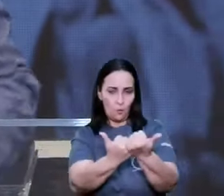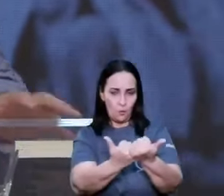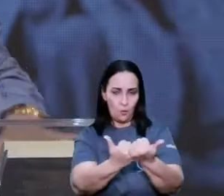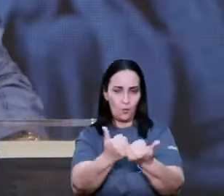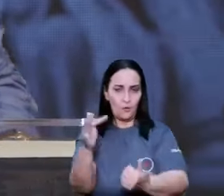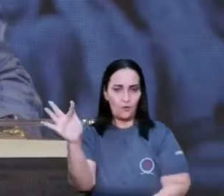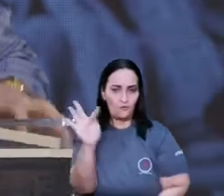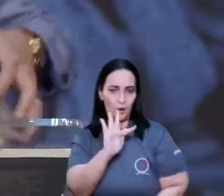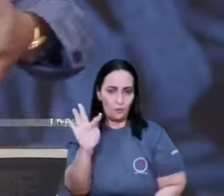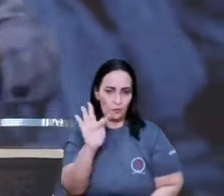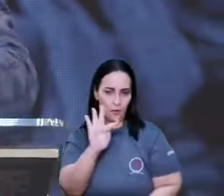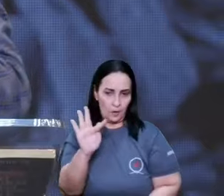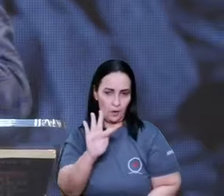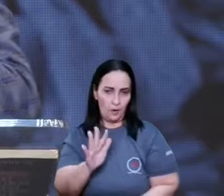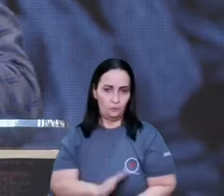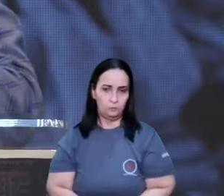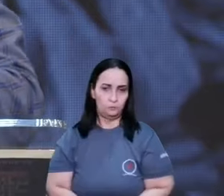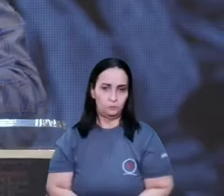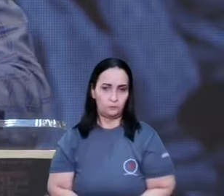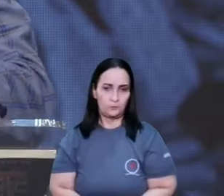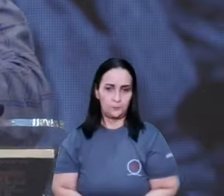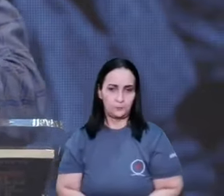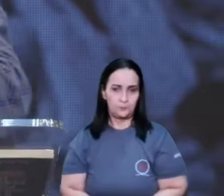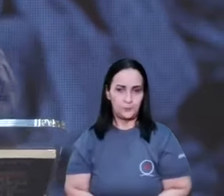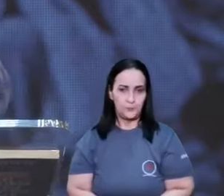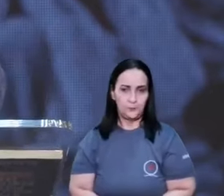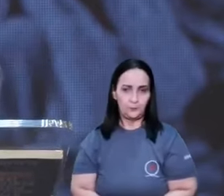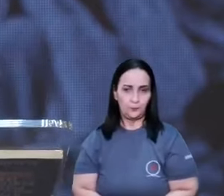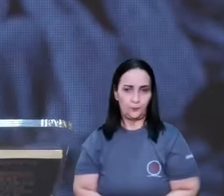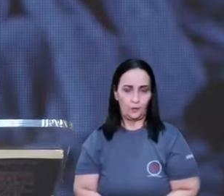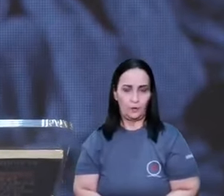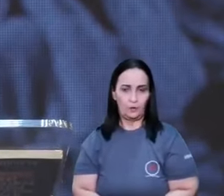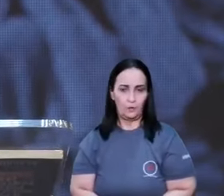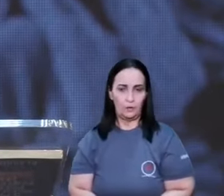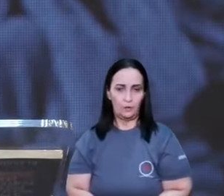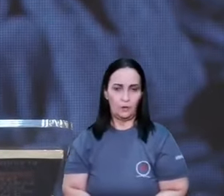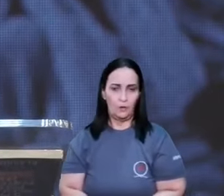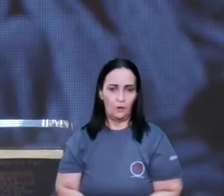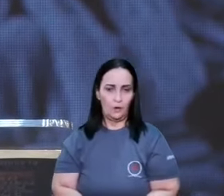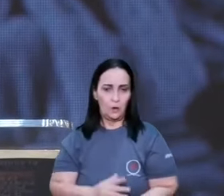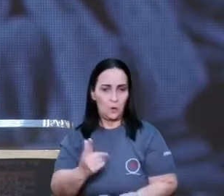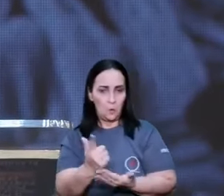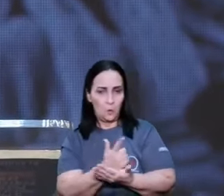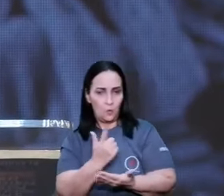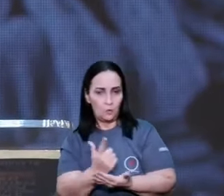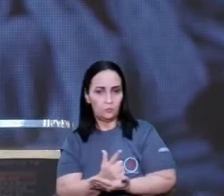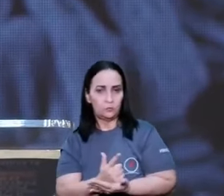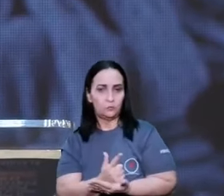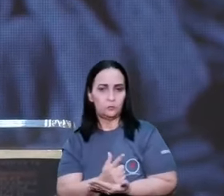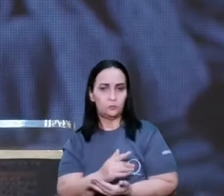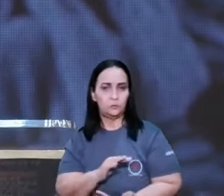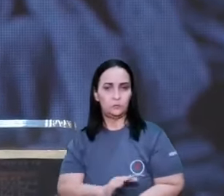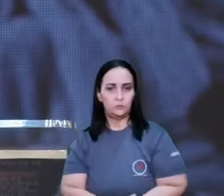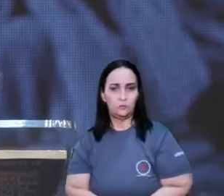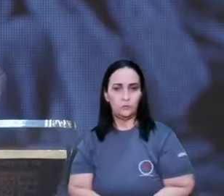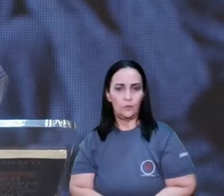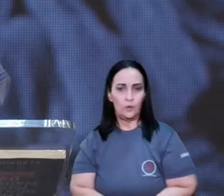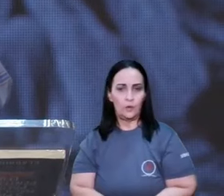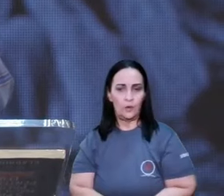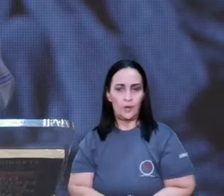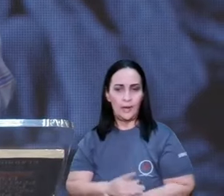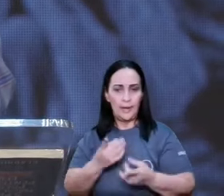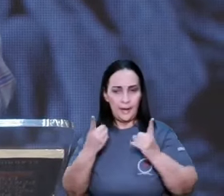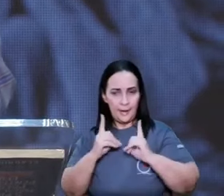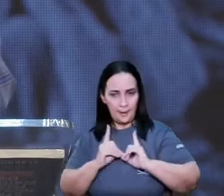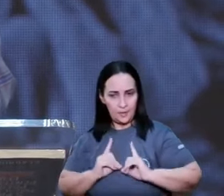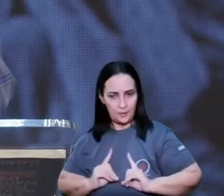livro É este aqui superando os gses da vida eu trato de uma crise depressiva do homem Jesus o homem